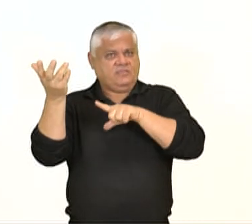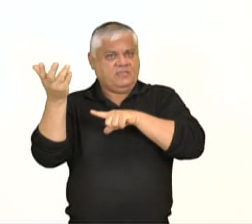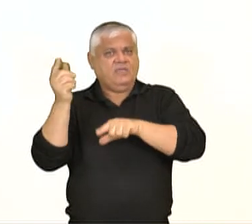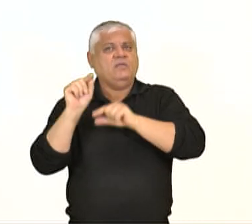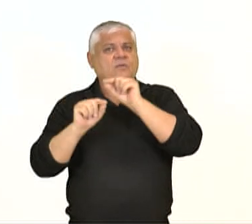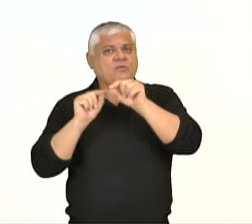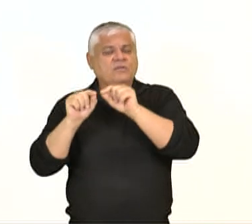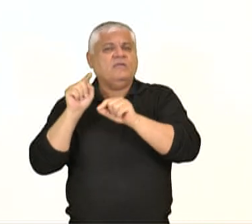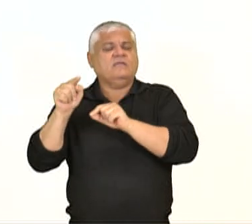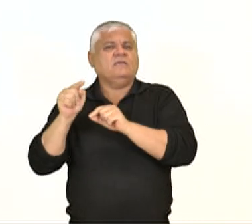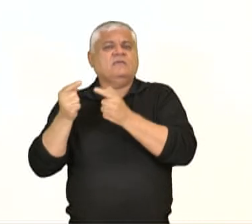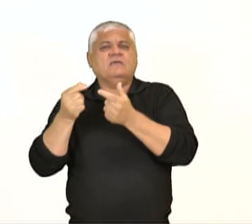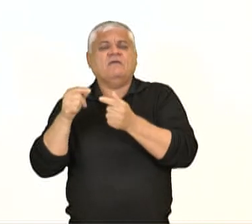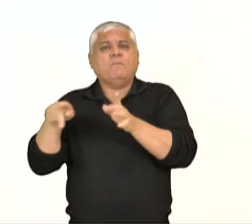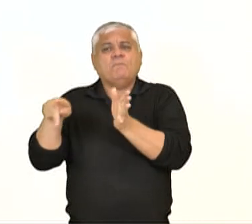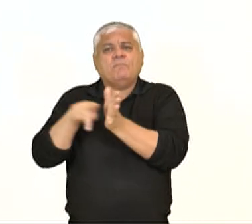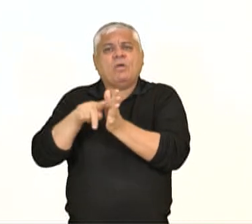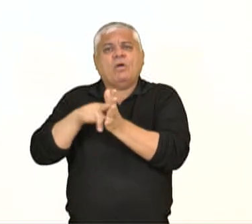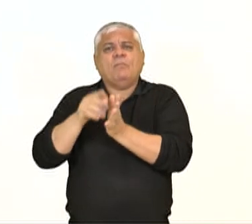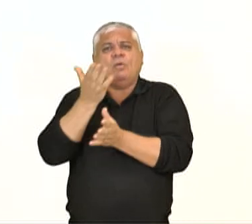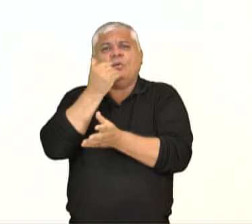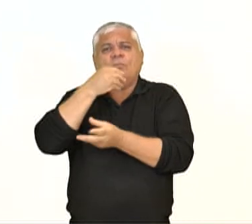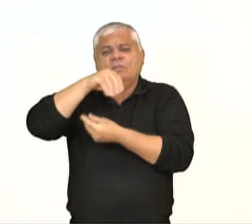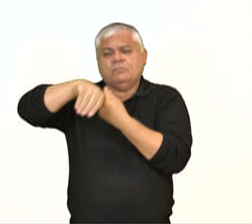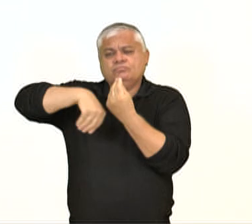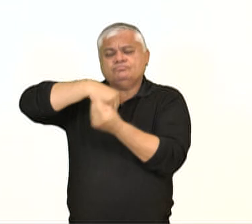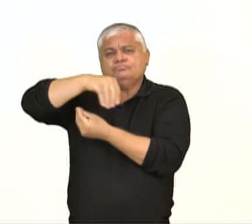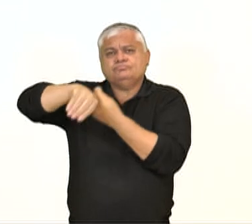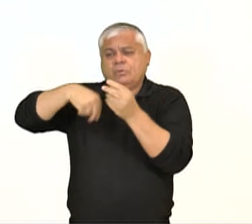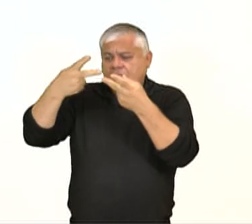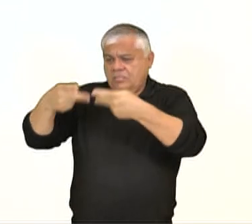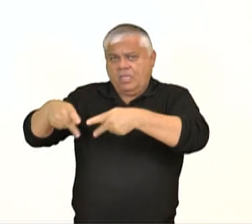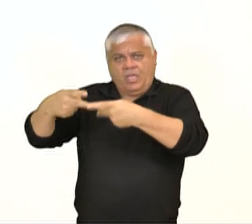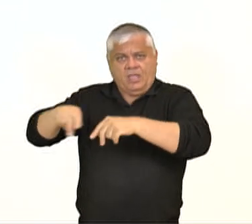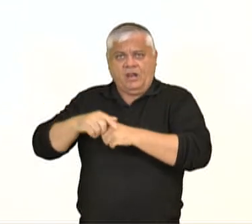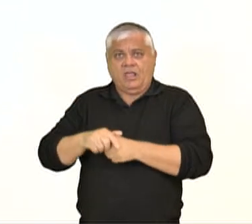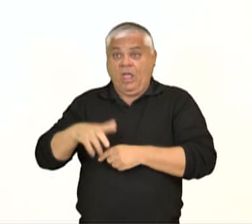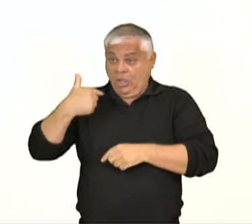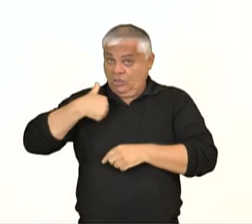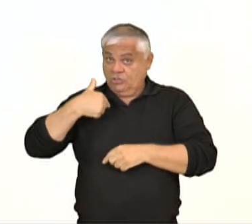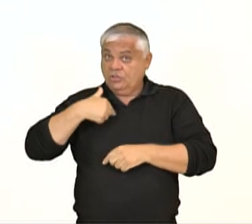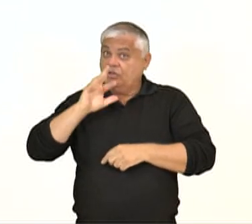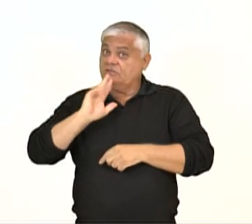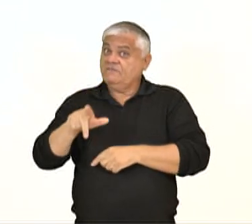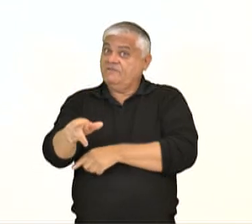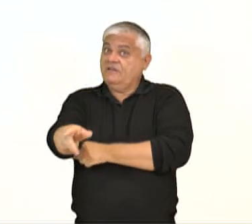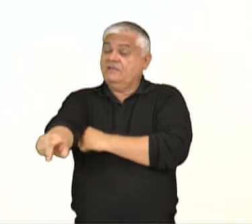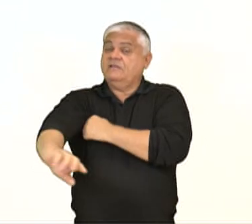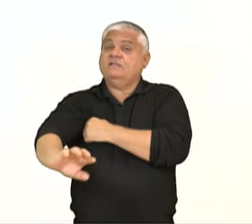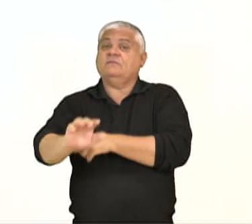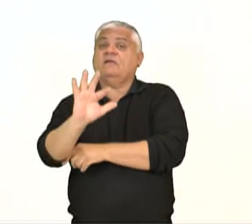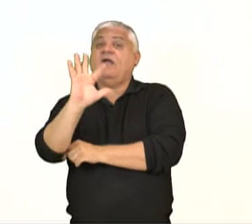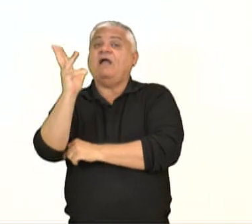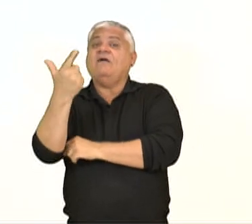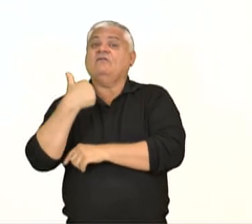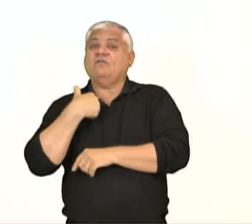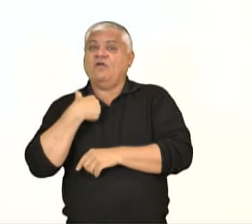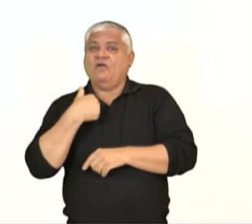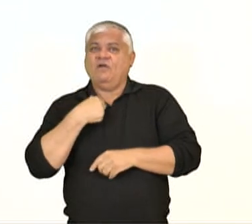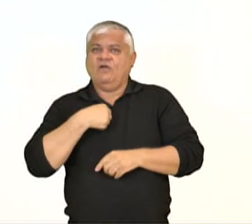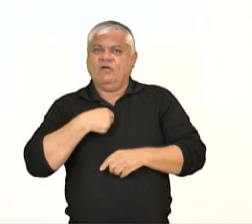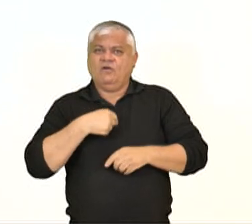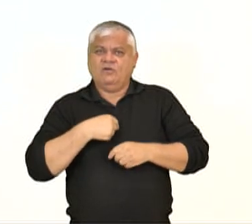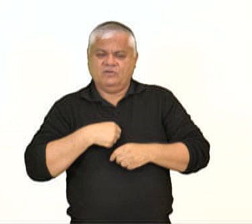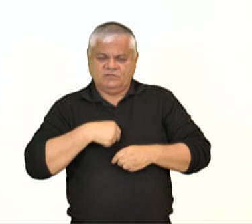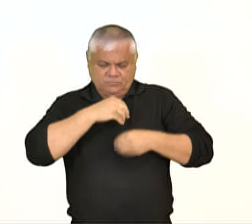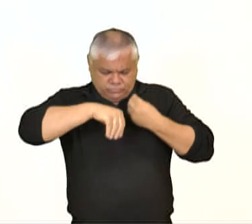que produzem o próprio alimento, diferente de nós, seres humanos. É isso mesmo, porque nós não produzimos o nosso